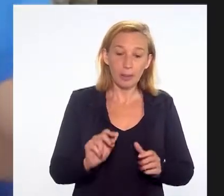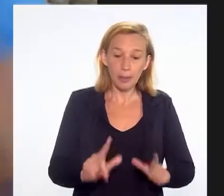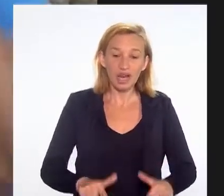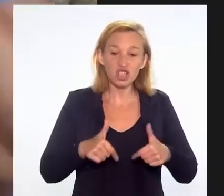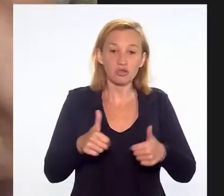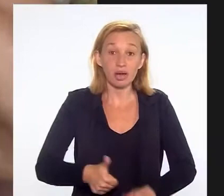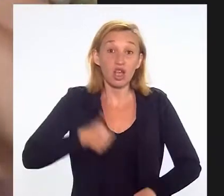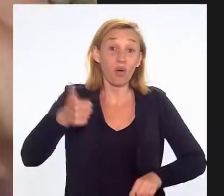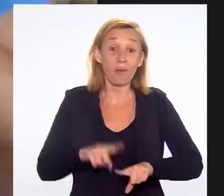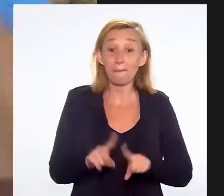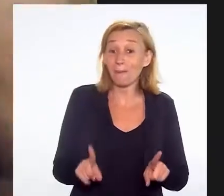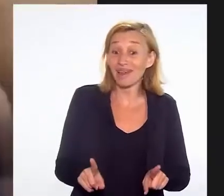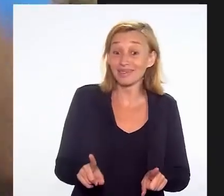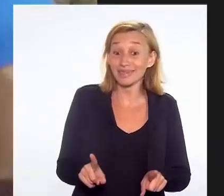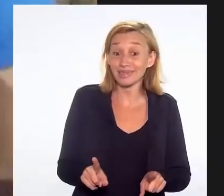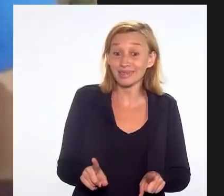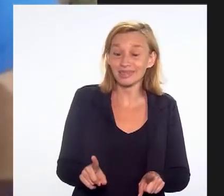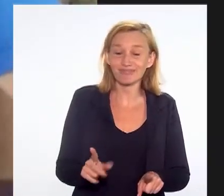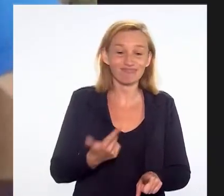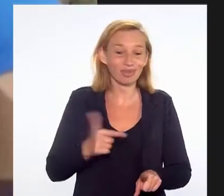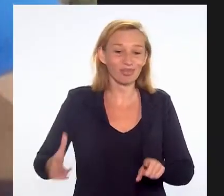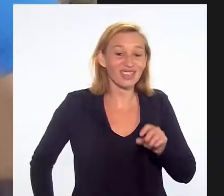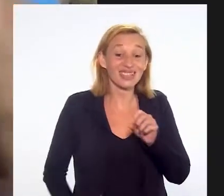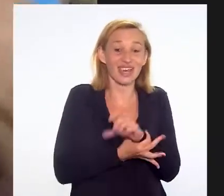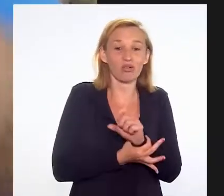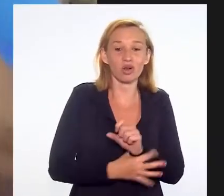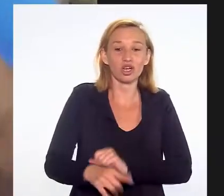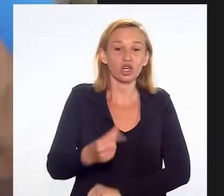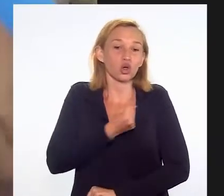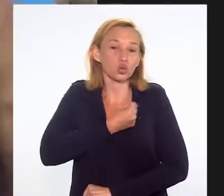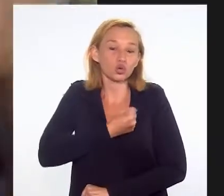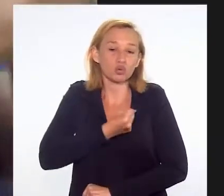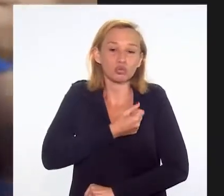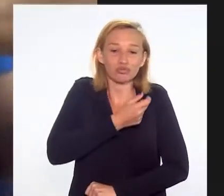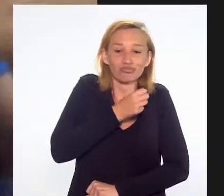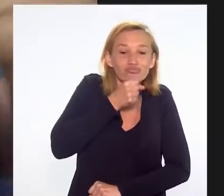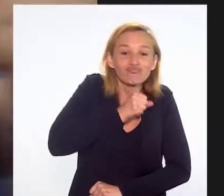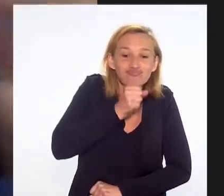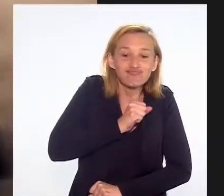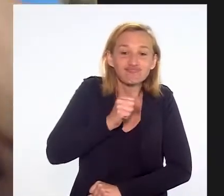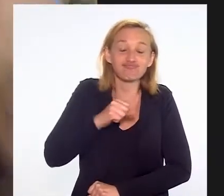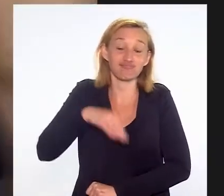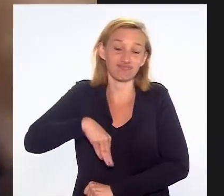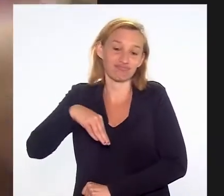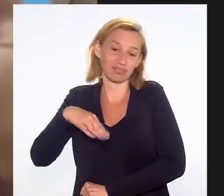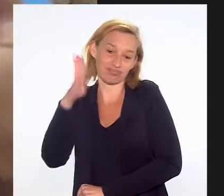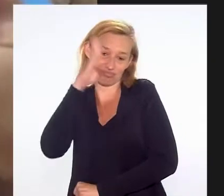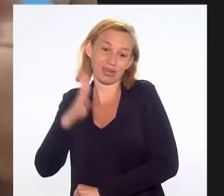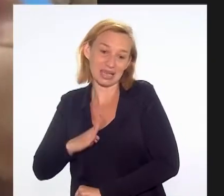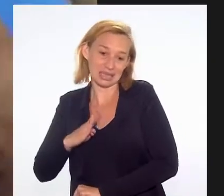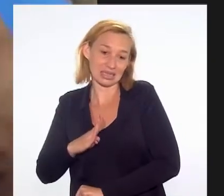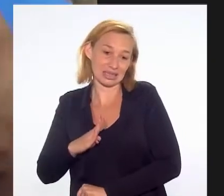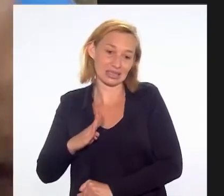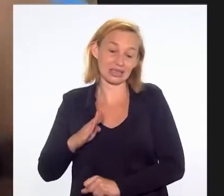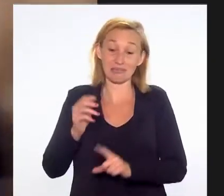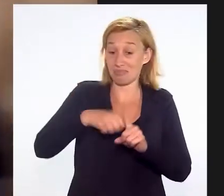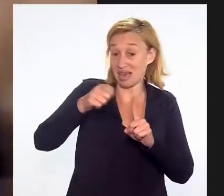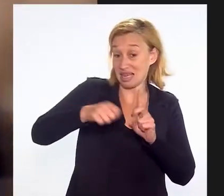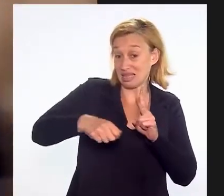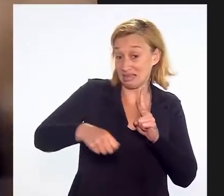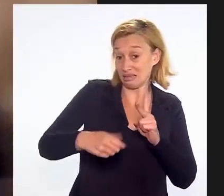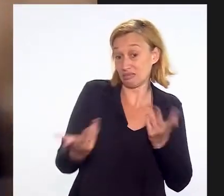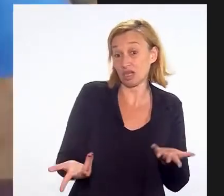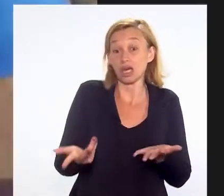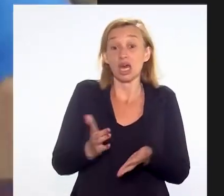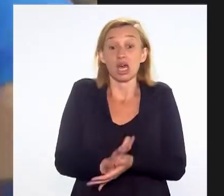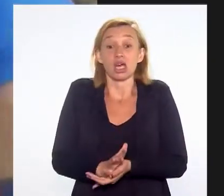continuar, para fazer essa cobertura muito bem feita, mas a gente não tem segurança do número de doses que o Brasil